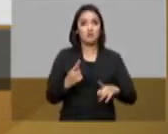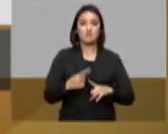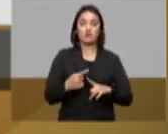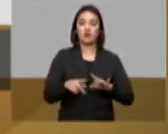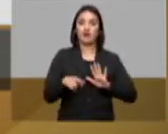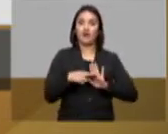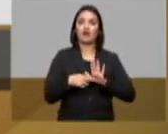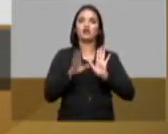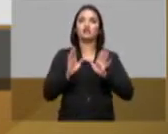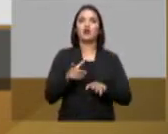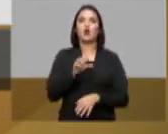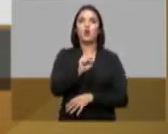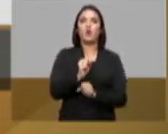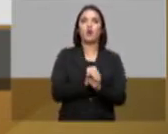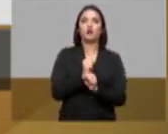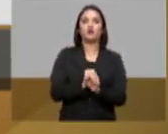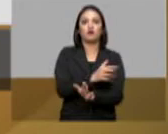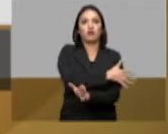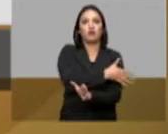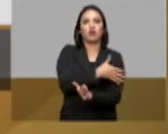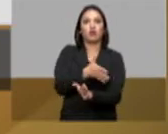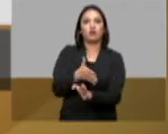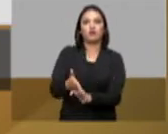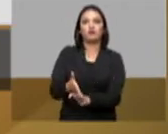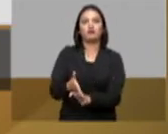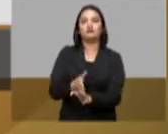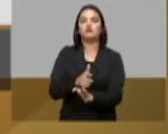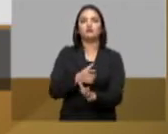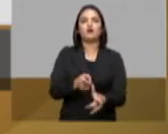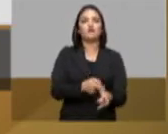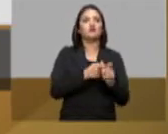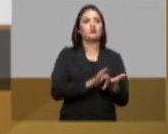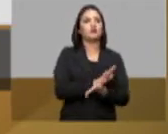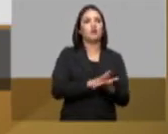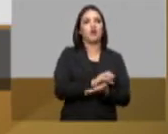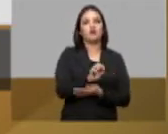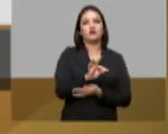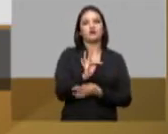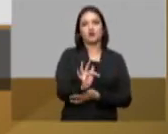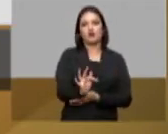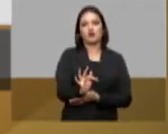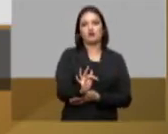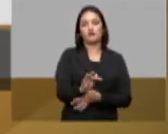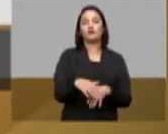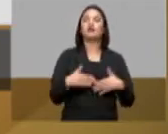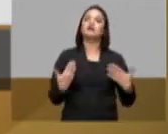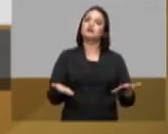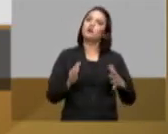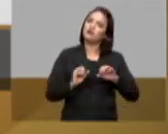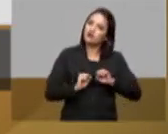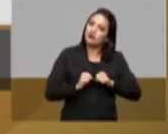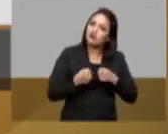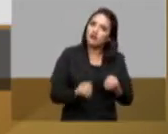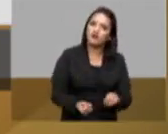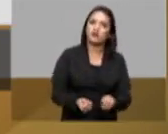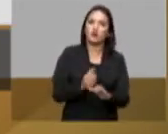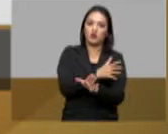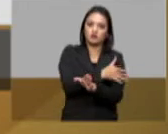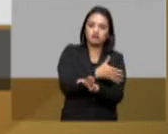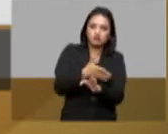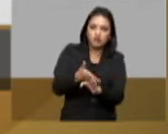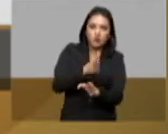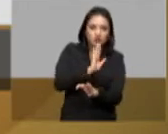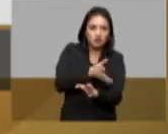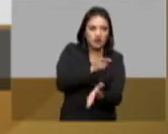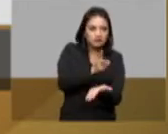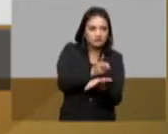norma vigorou por 8 anos, sem que fosse suspensa pelo Supremo Tribunal Federal. Ou seja, aqui se defendeu e se resguardou a